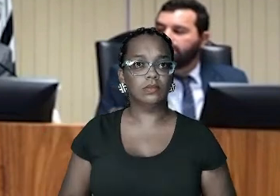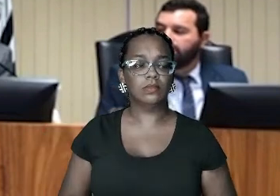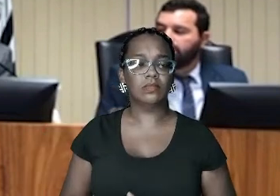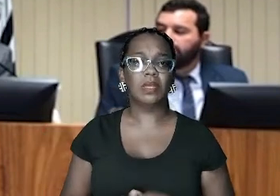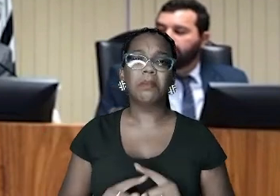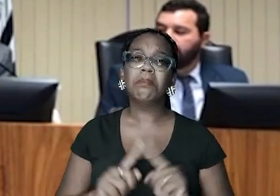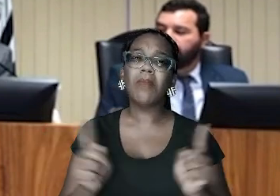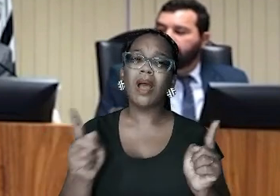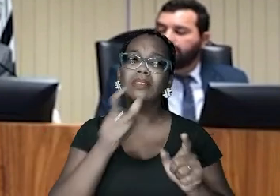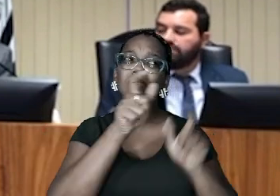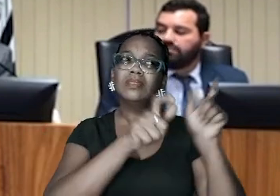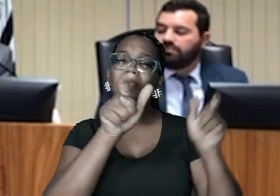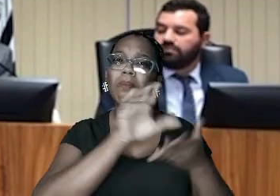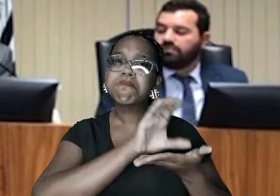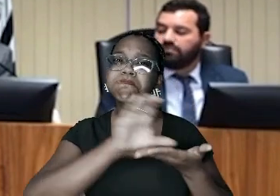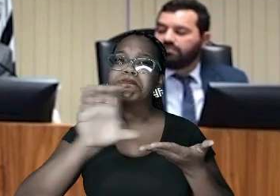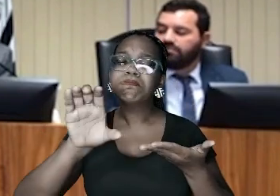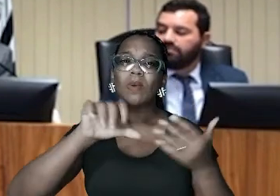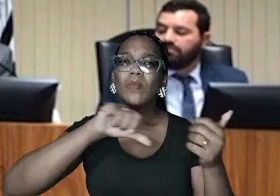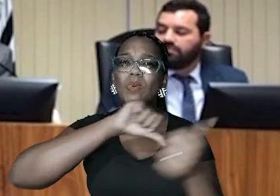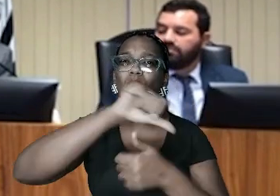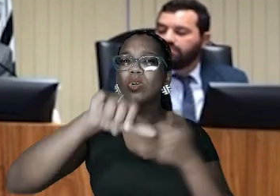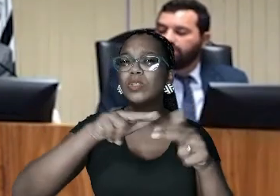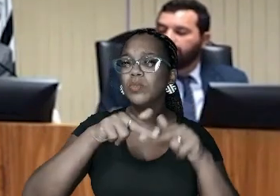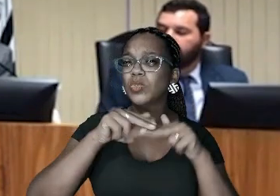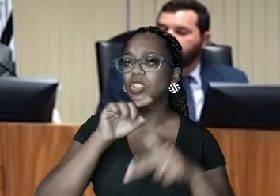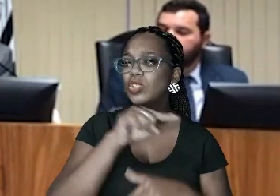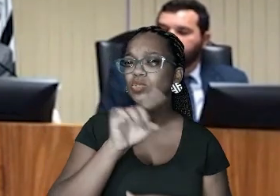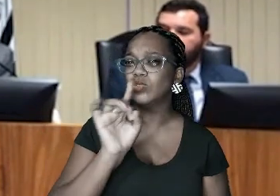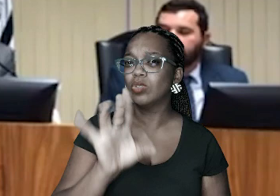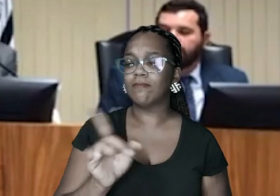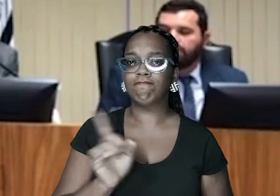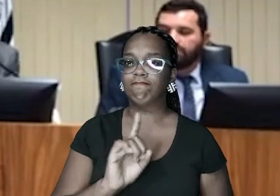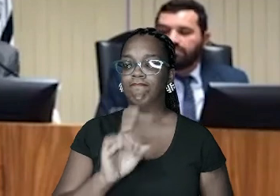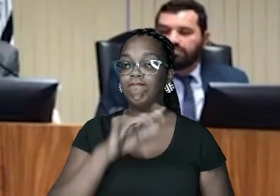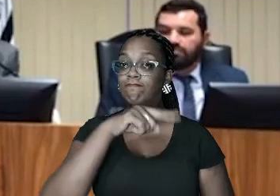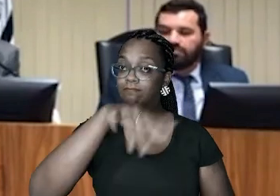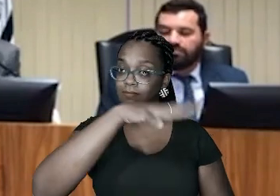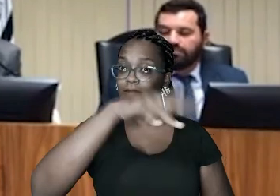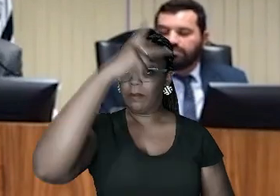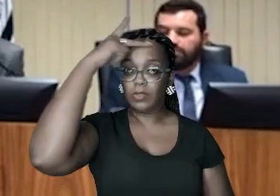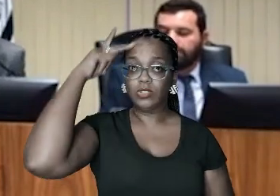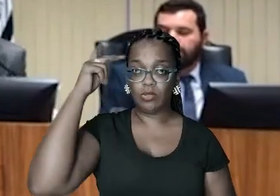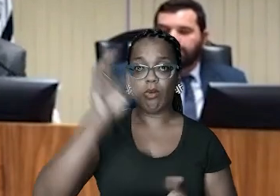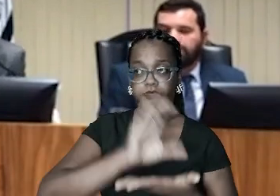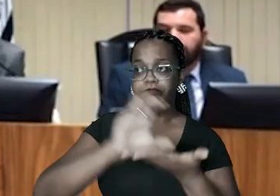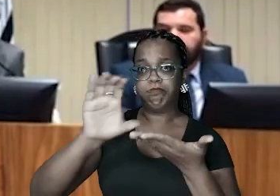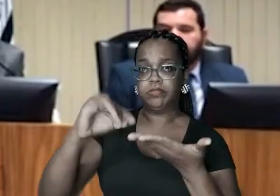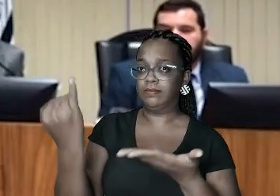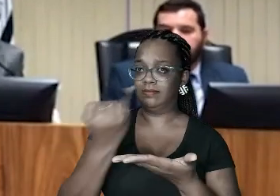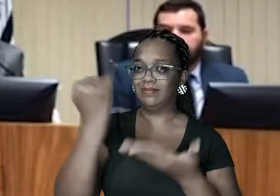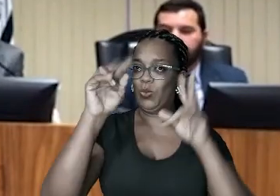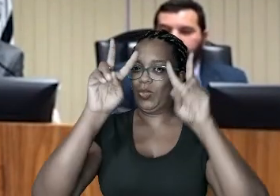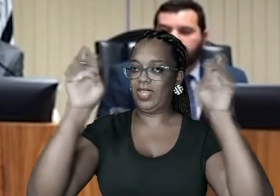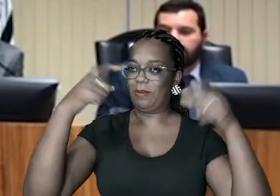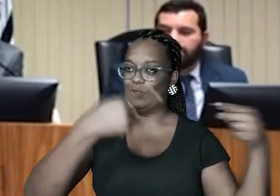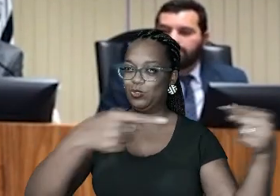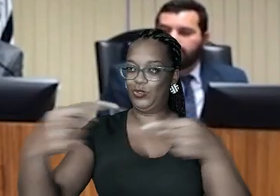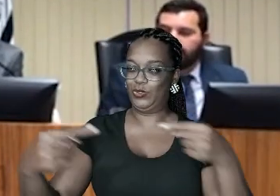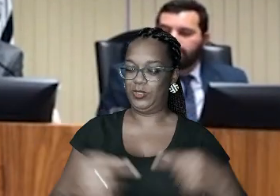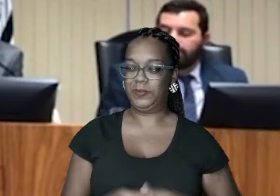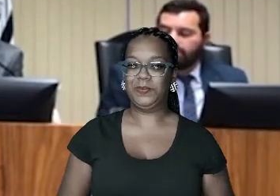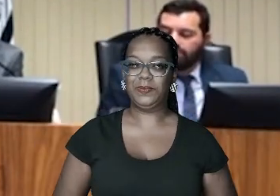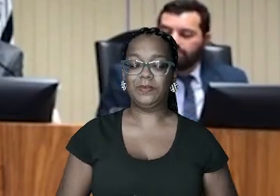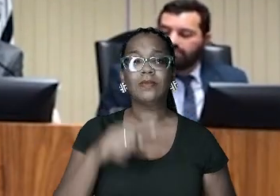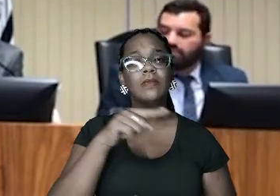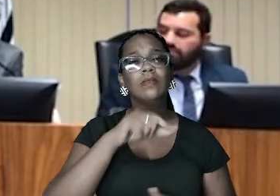de operar de participar desse mundo mas o público investidor não se transformou apenas por isso e esse ponto do investidor de